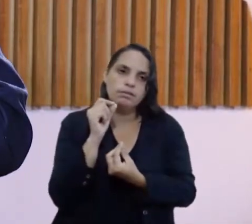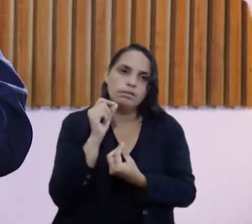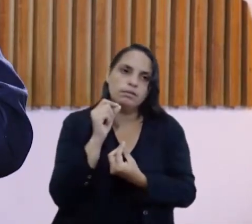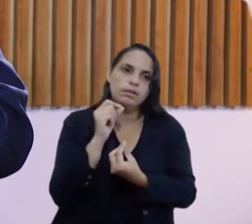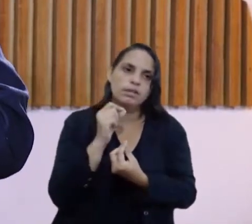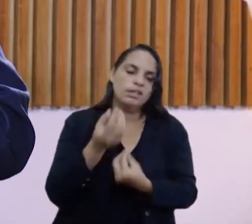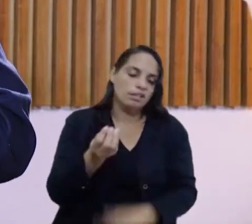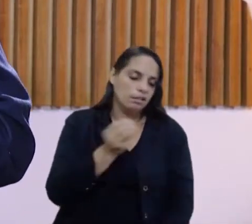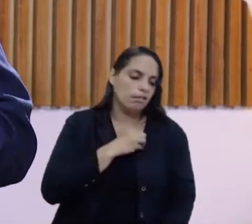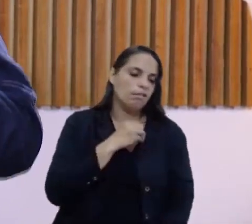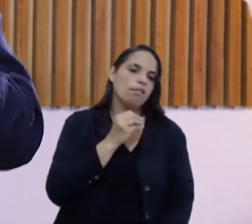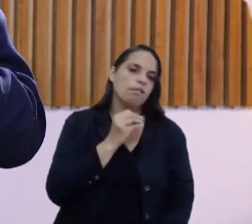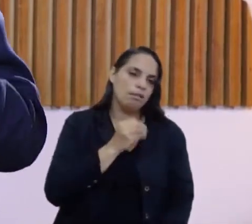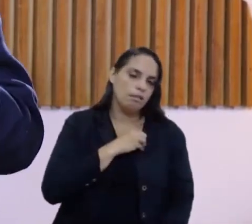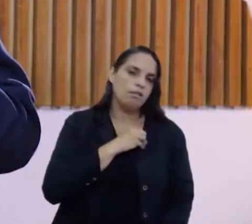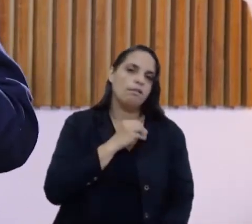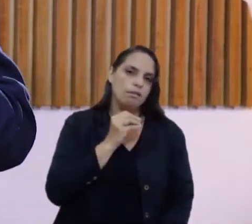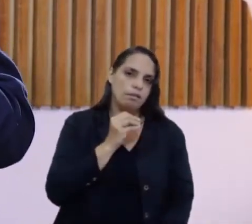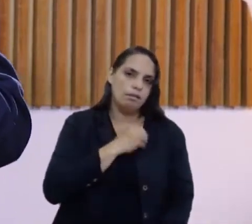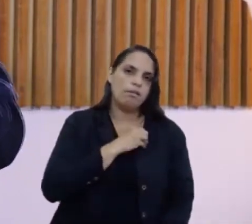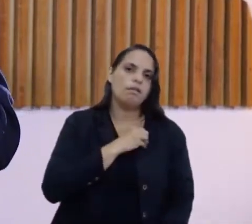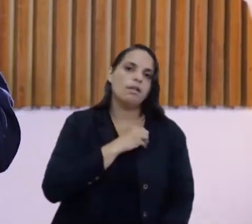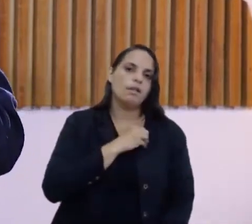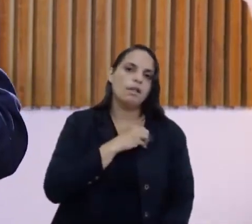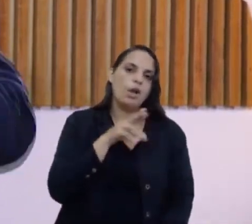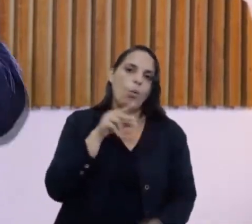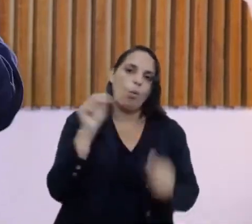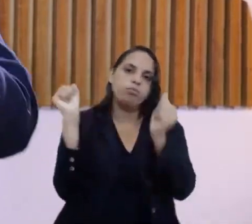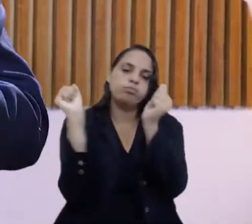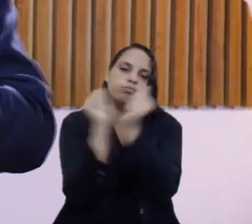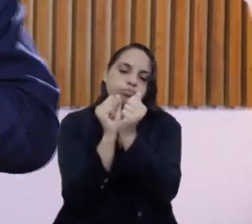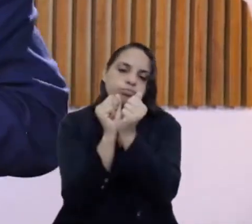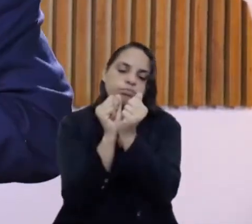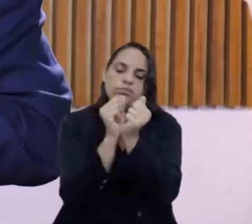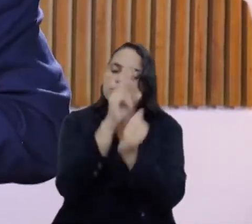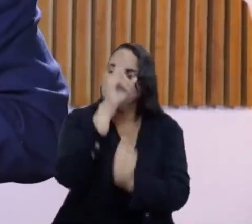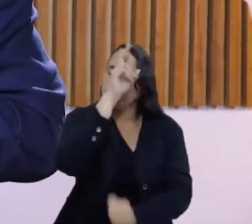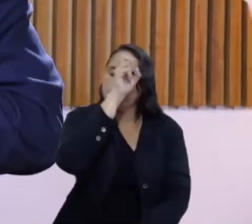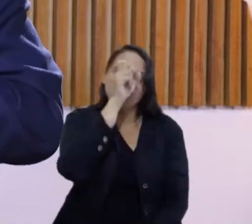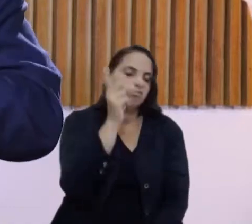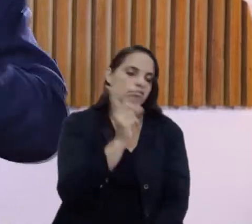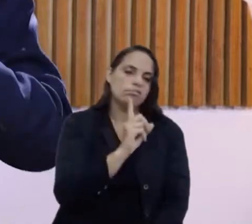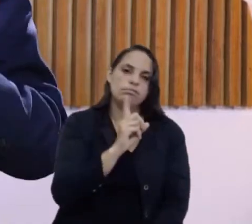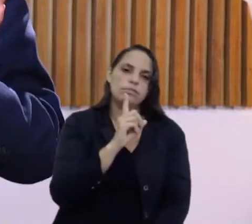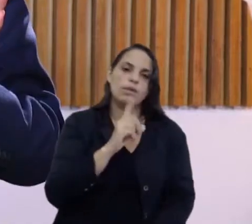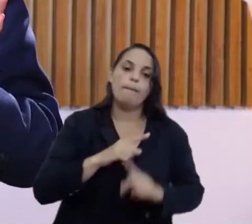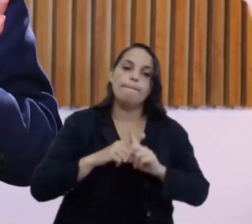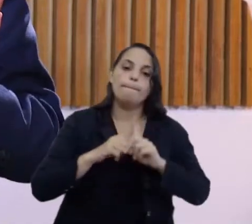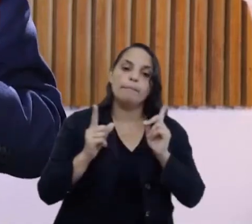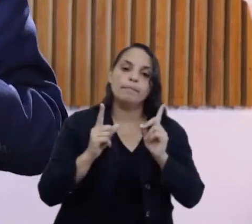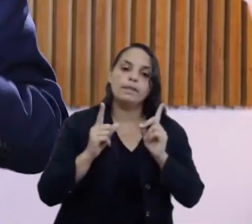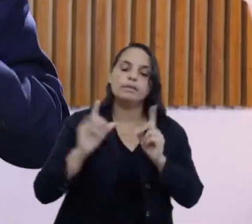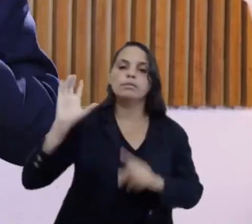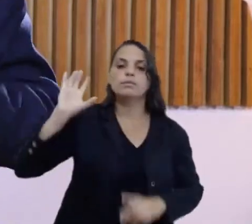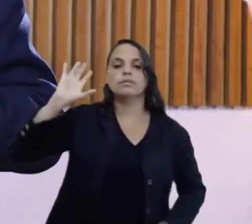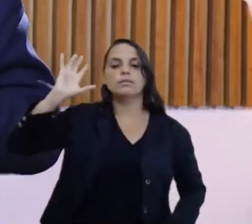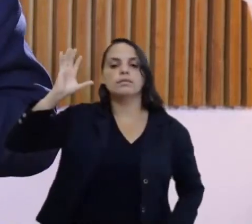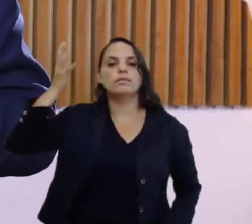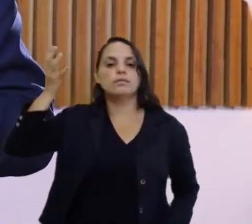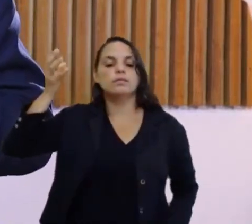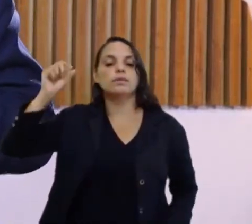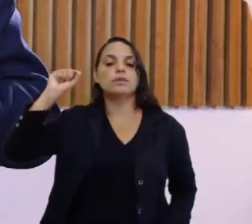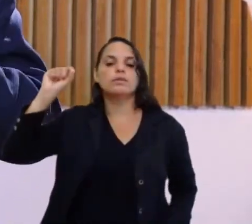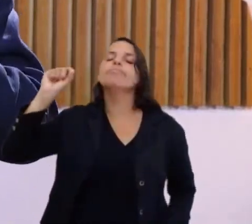pecado, somos tão escravizados pelo pecado, que nem temos força para nos entregar. Mas então nós decidimos. A nossa parte